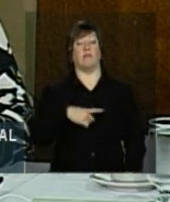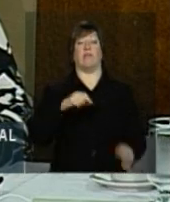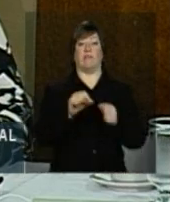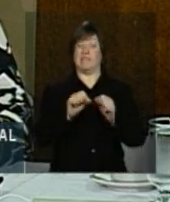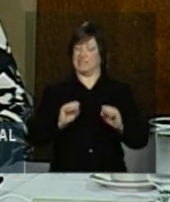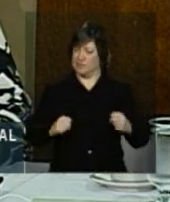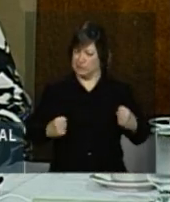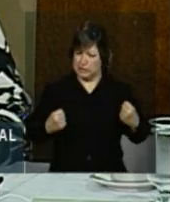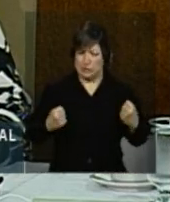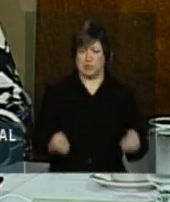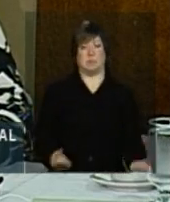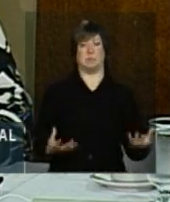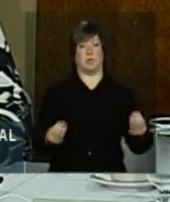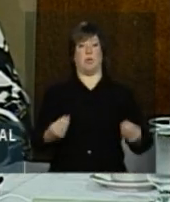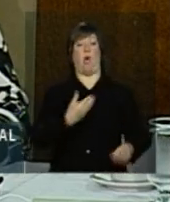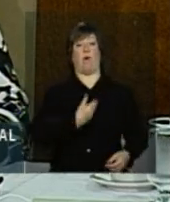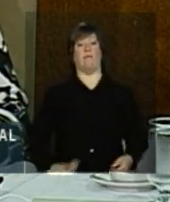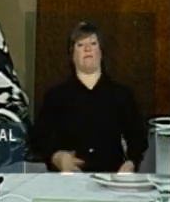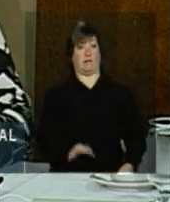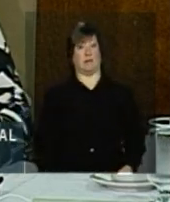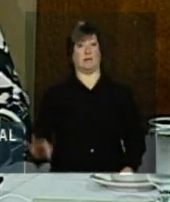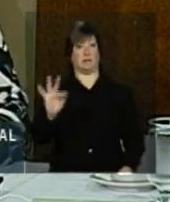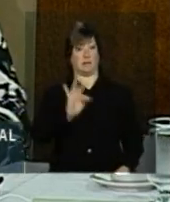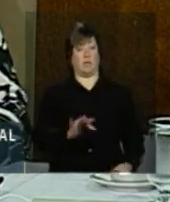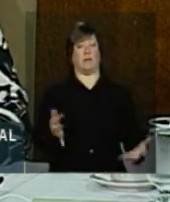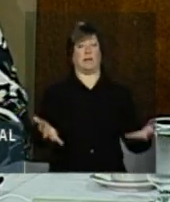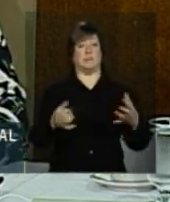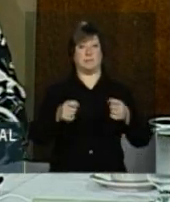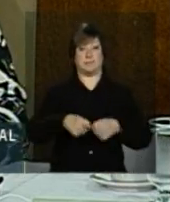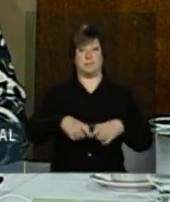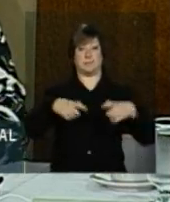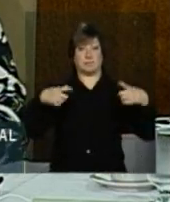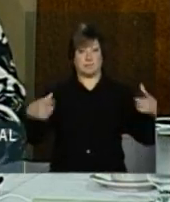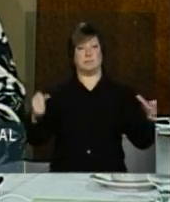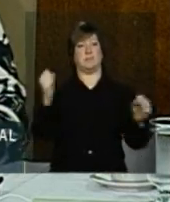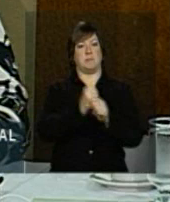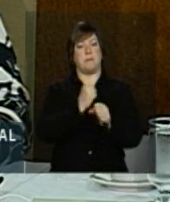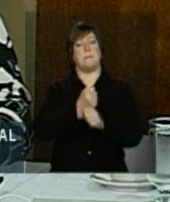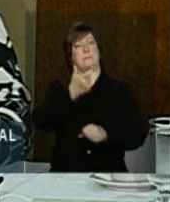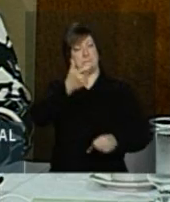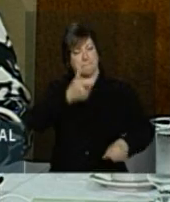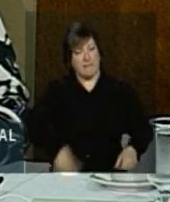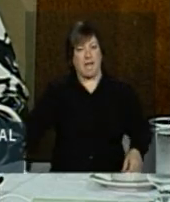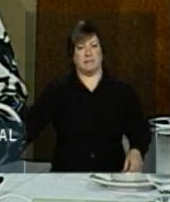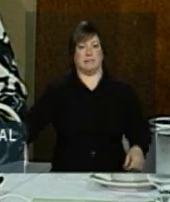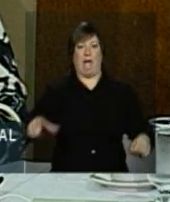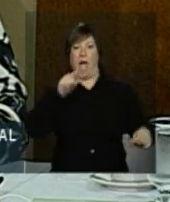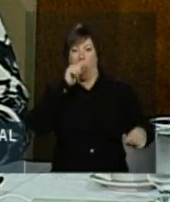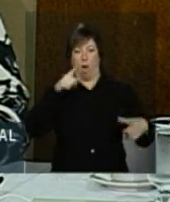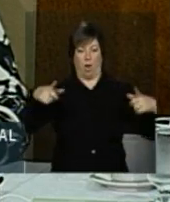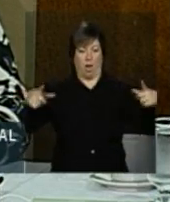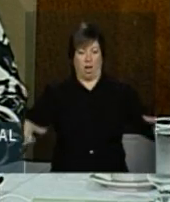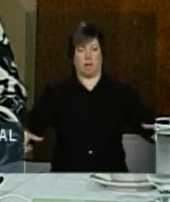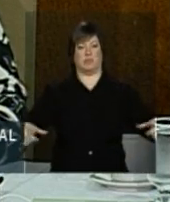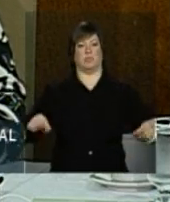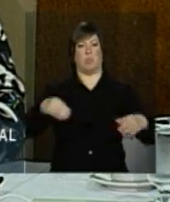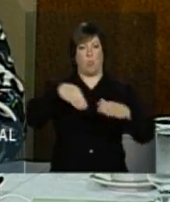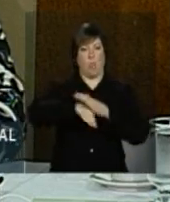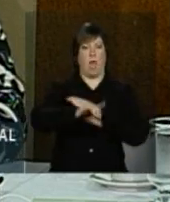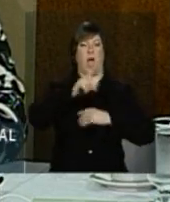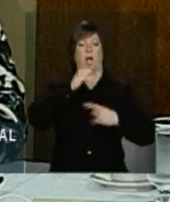esforço gigantesco no governo federal de ampliar a produção de cisternas mais uma vez a gente vem esse